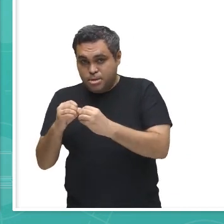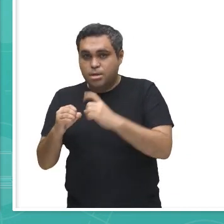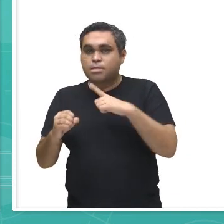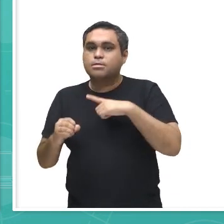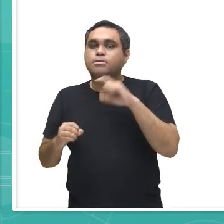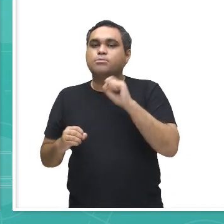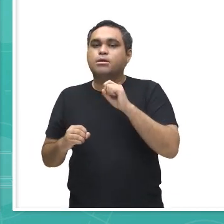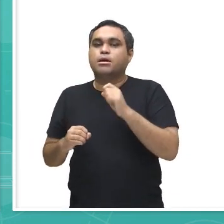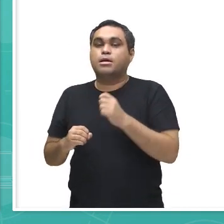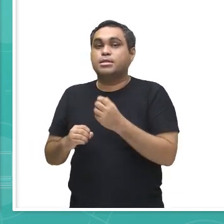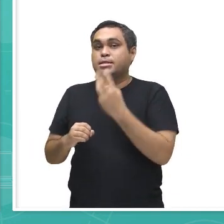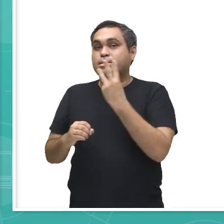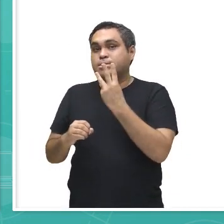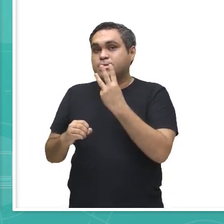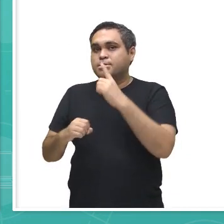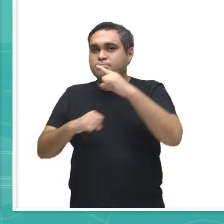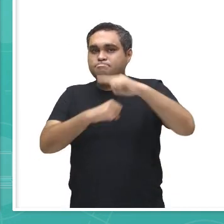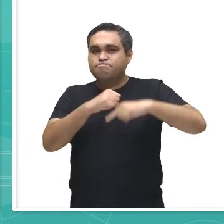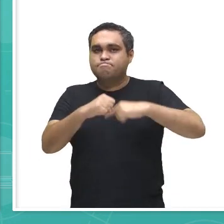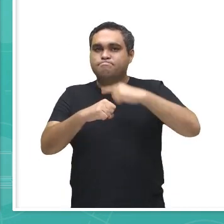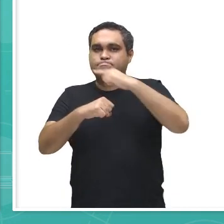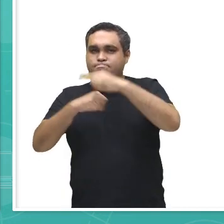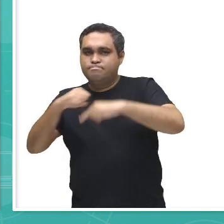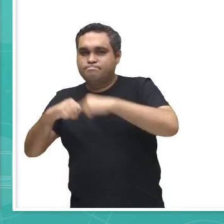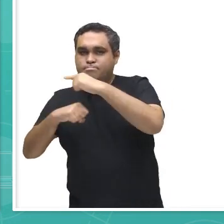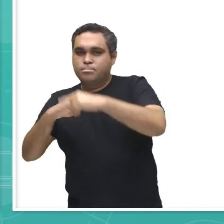3 átomos, que é o famoso